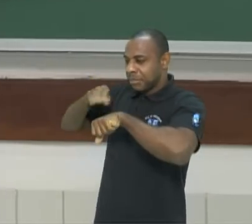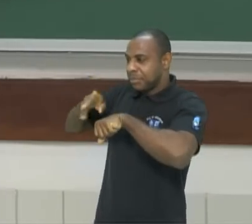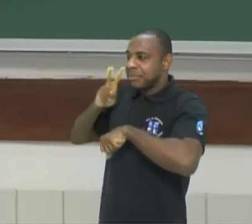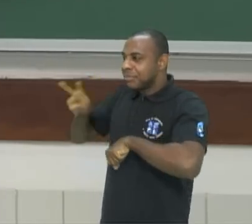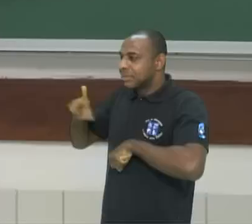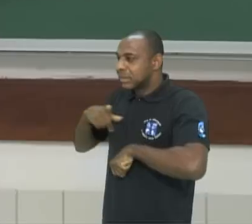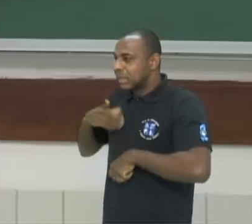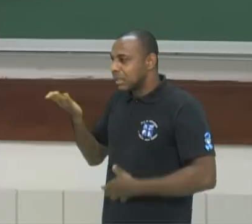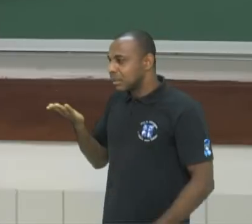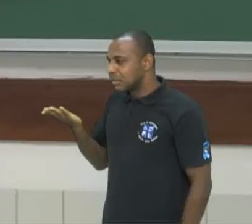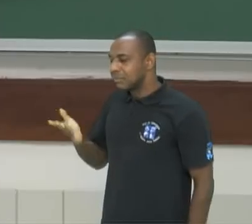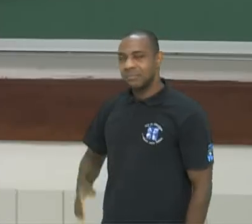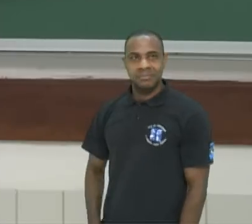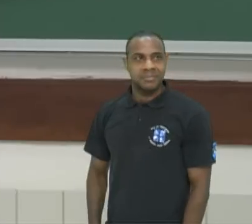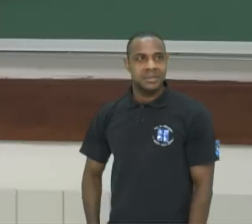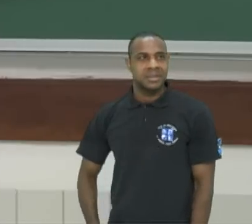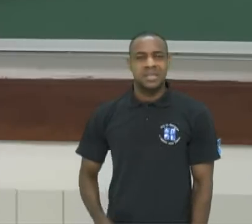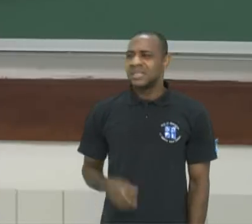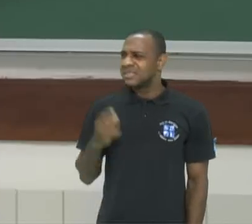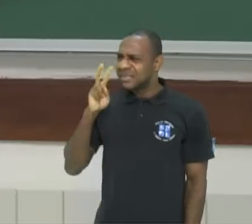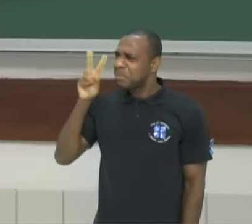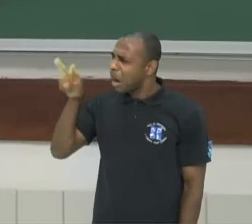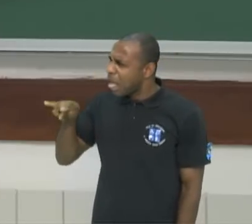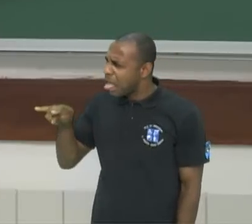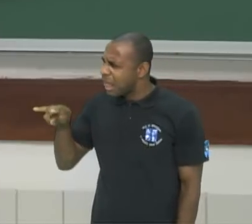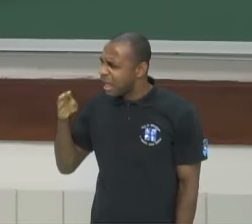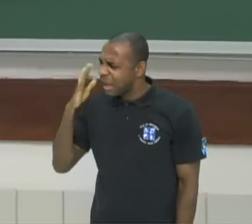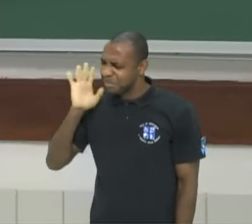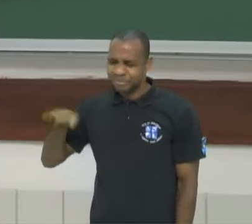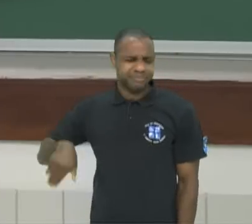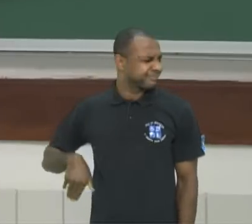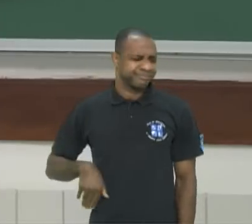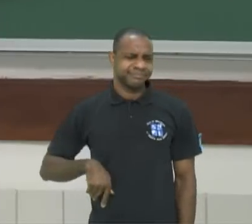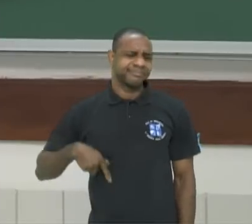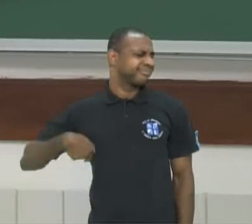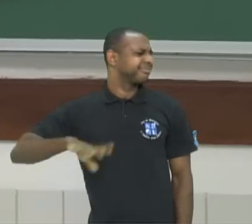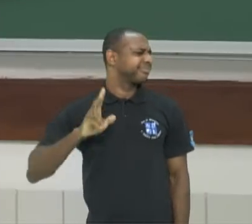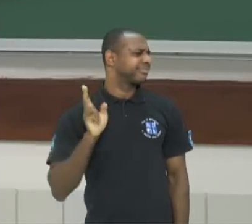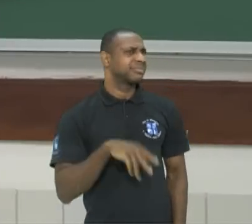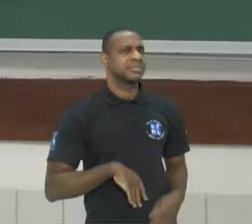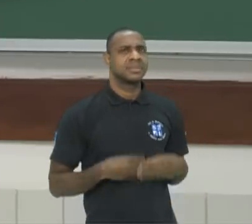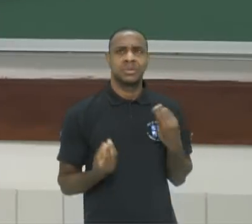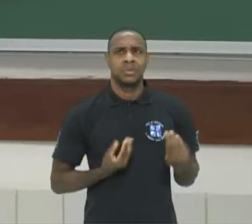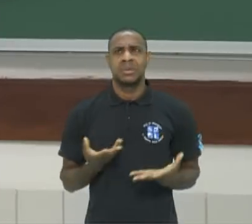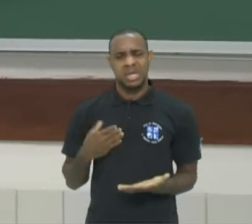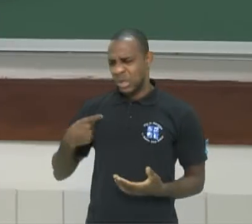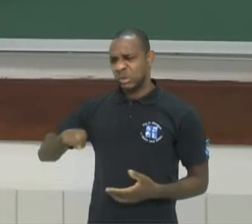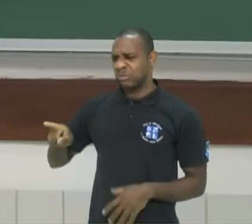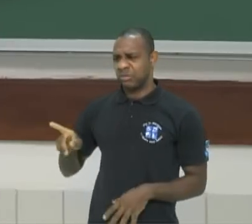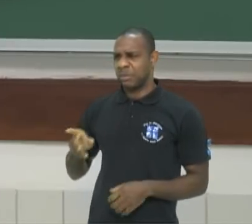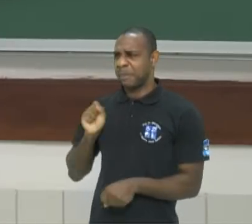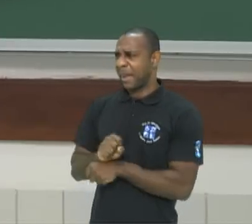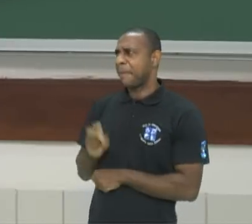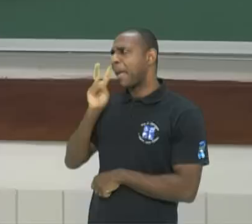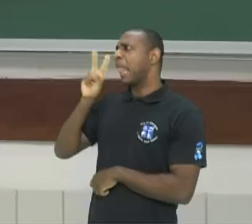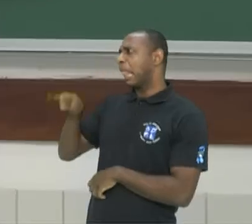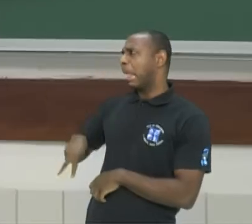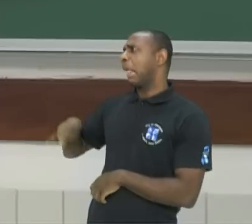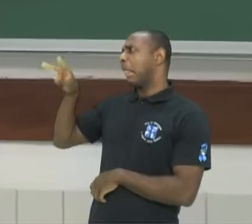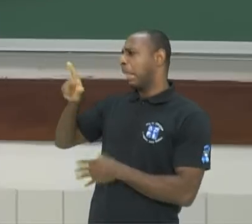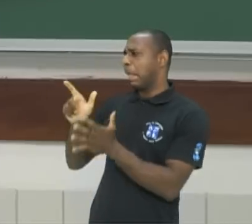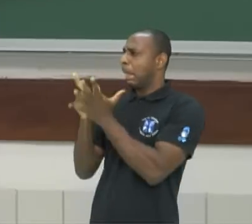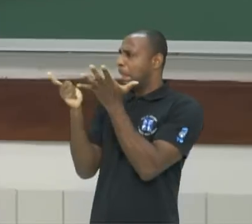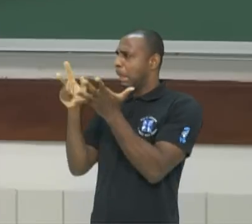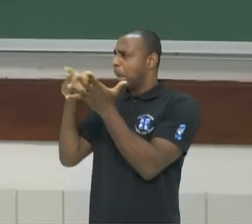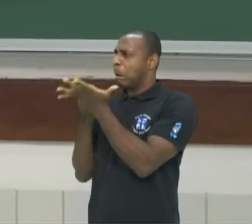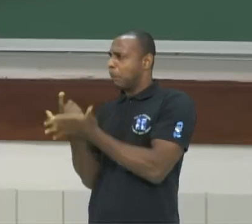é algo assim que não me chama muito a minha atenção, não é atrativo, automaticamente eu não vou, né, parar para ler